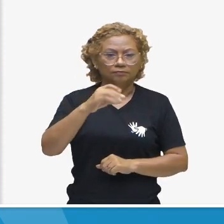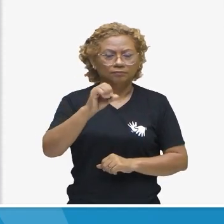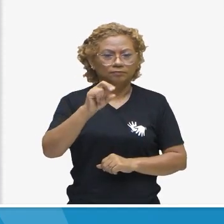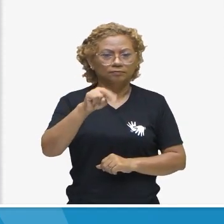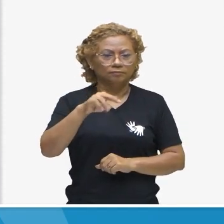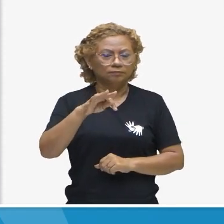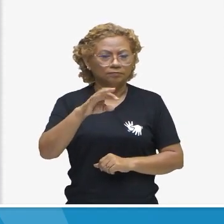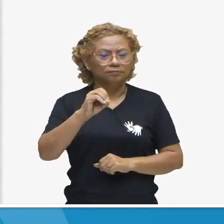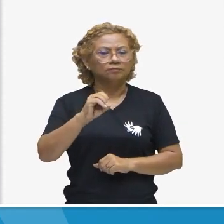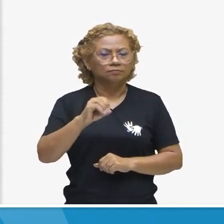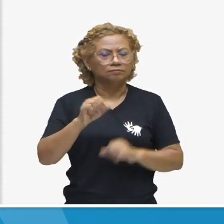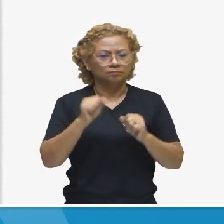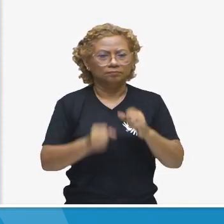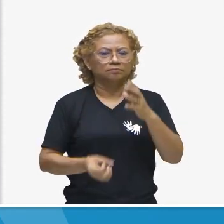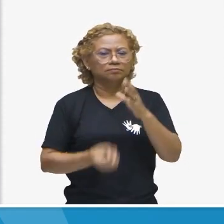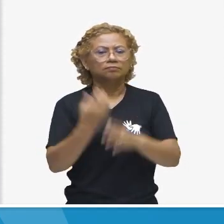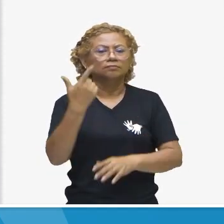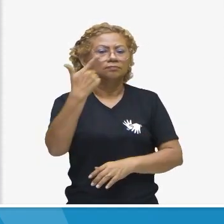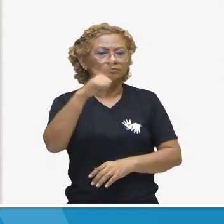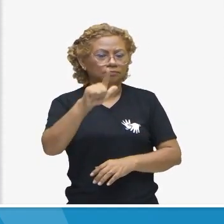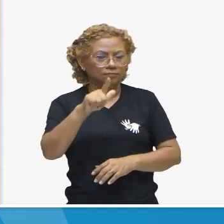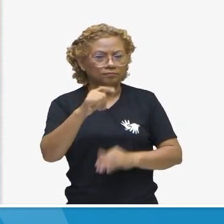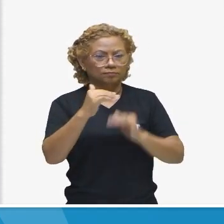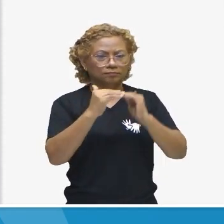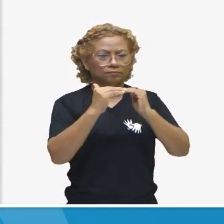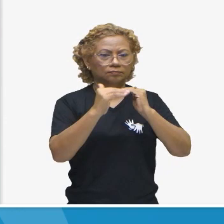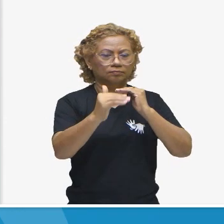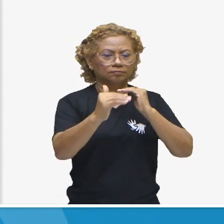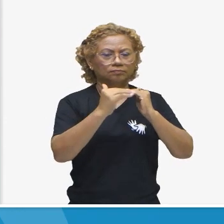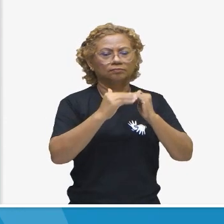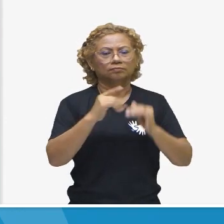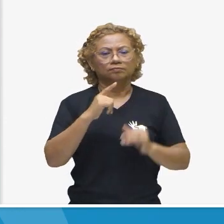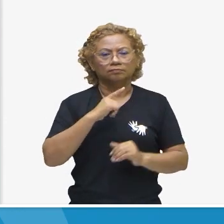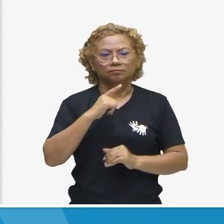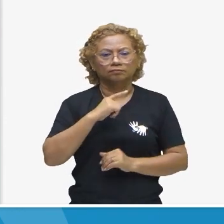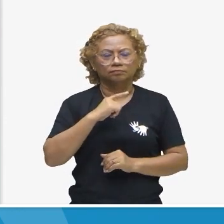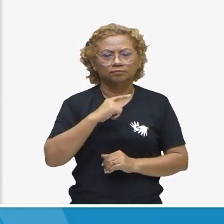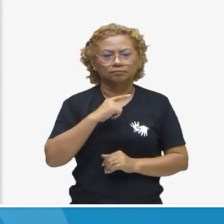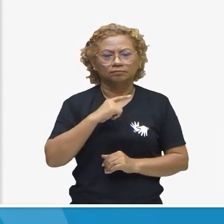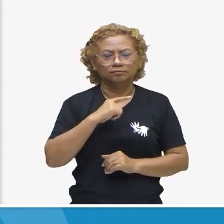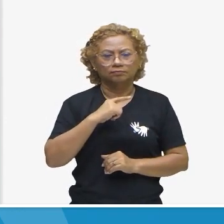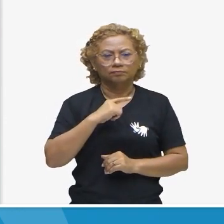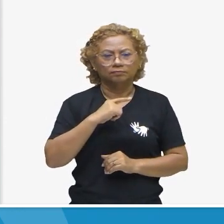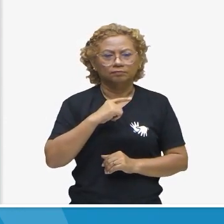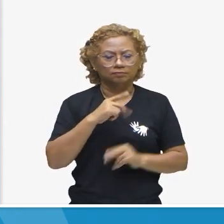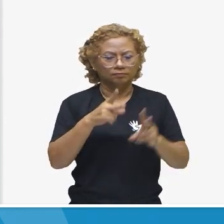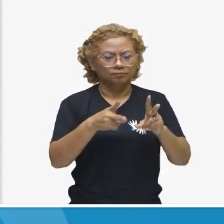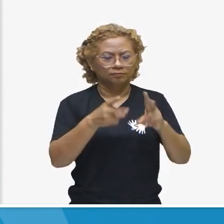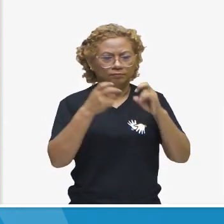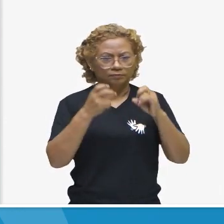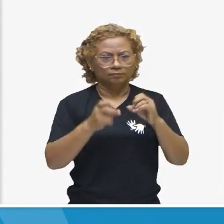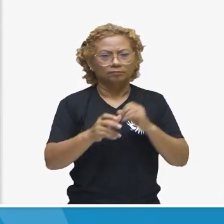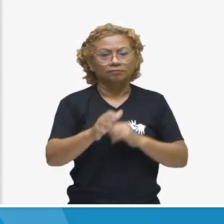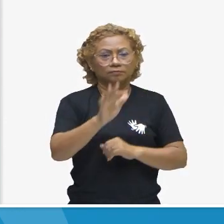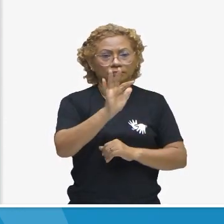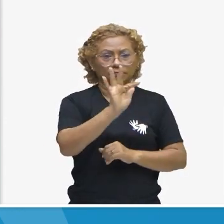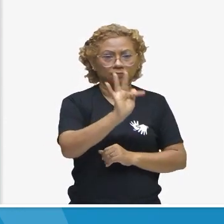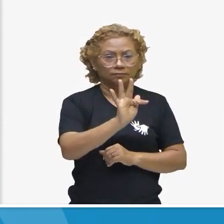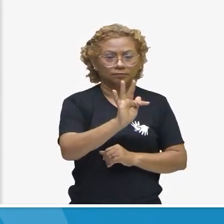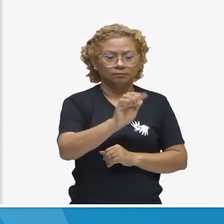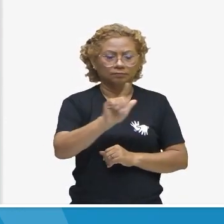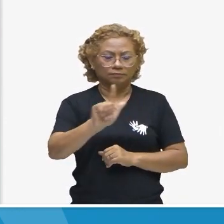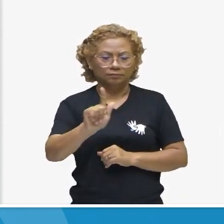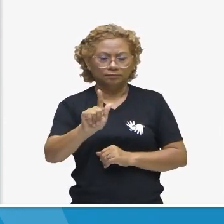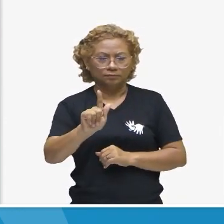outro plano. Então vejam, eu tenho aqui a figura F e a figura G. Percebam que tanto a figura F quanto a figura